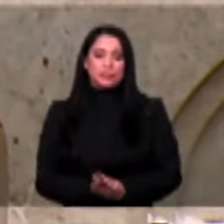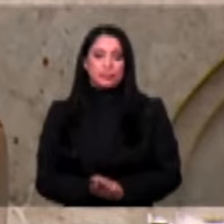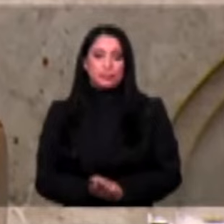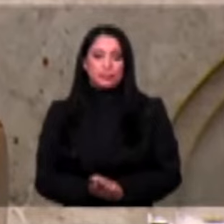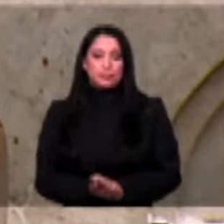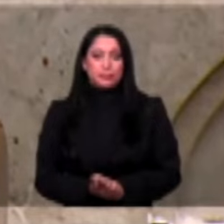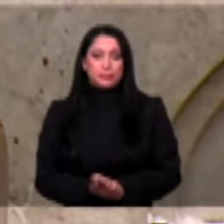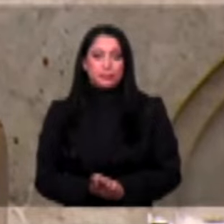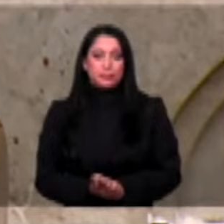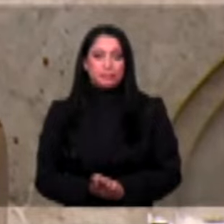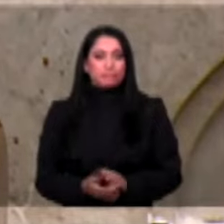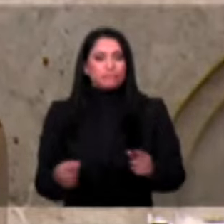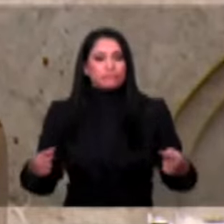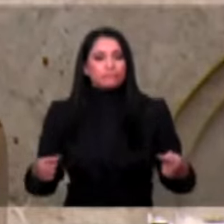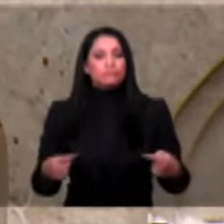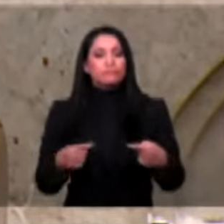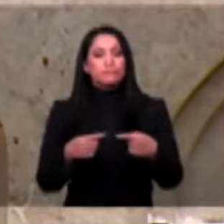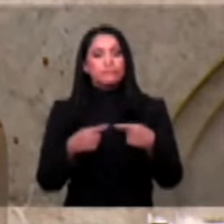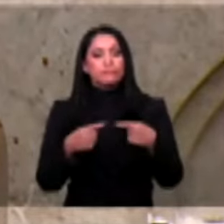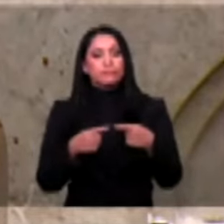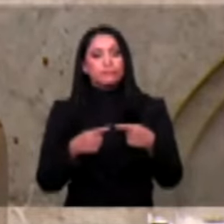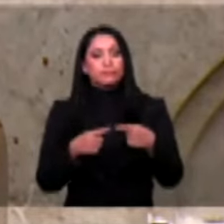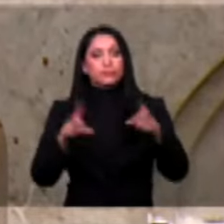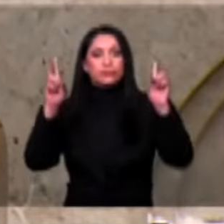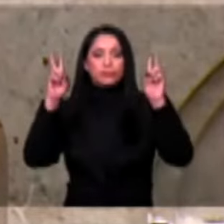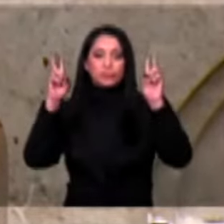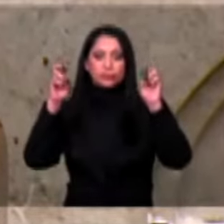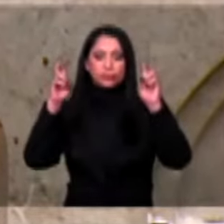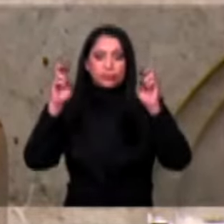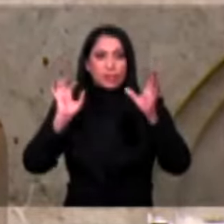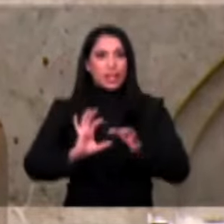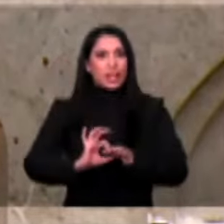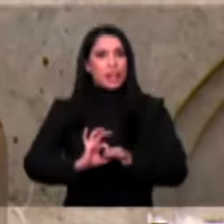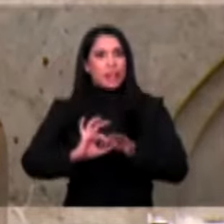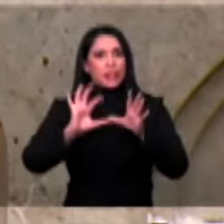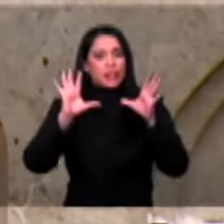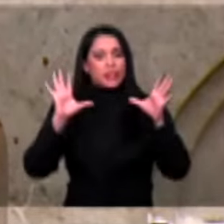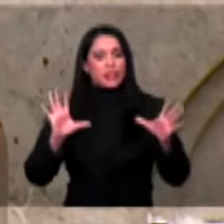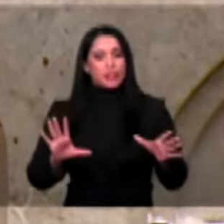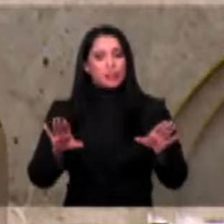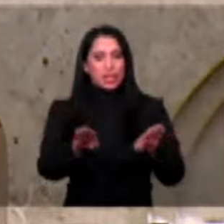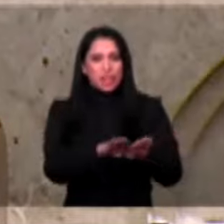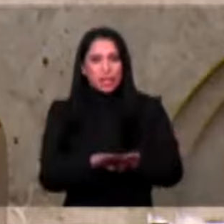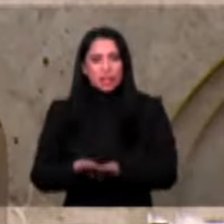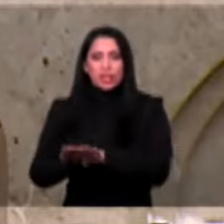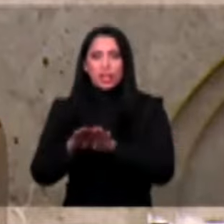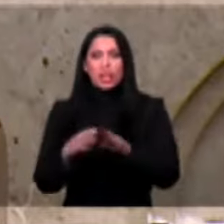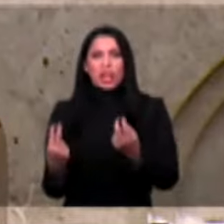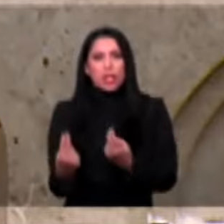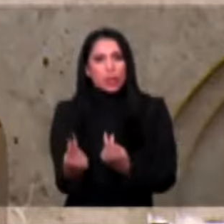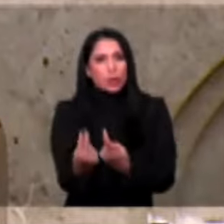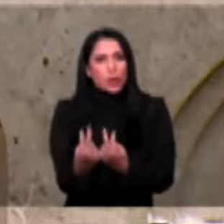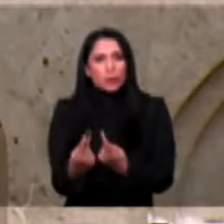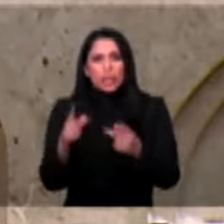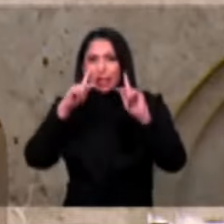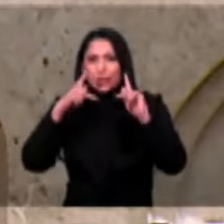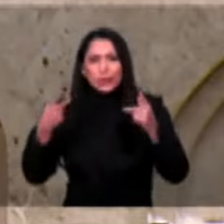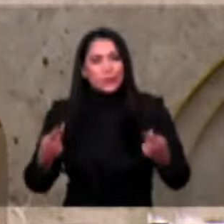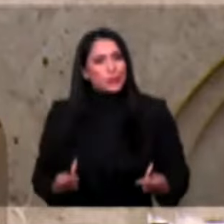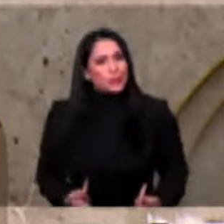e em conformidade com o lema liberdade, igualdade e